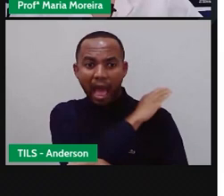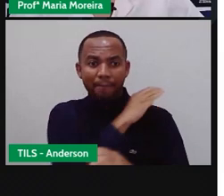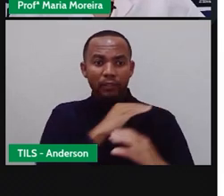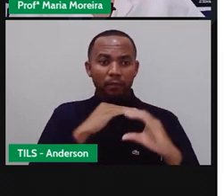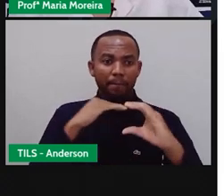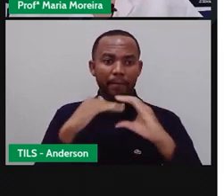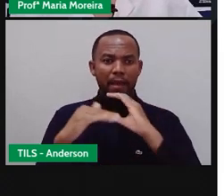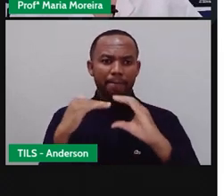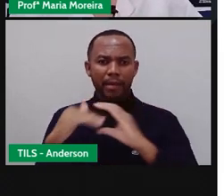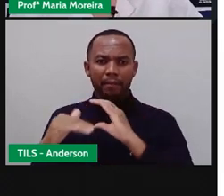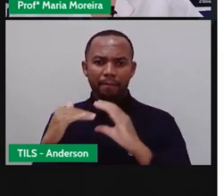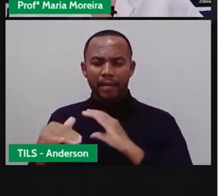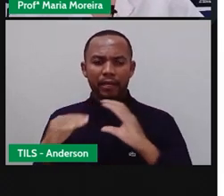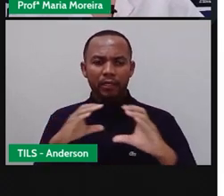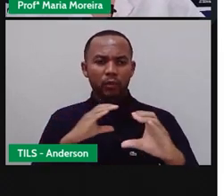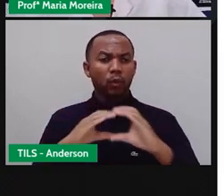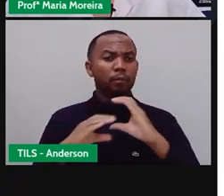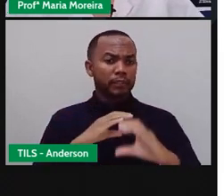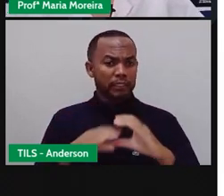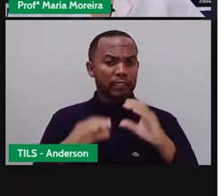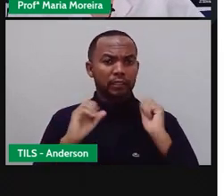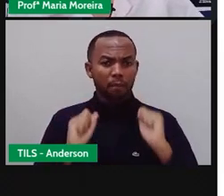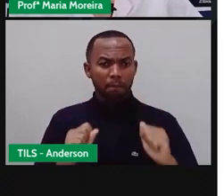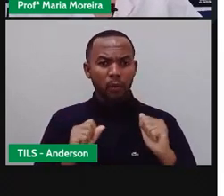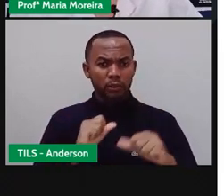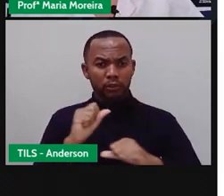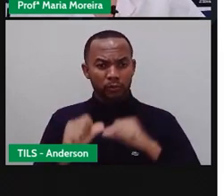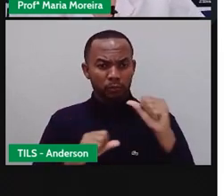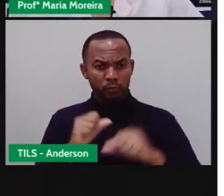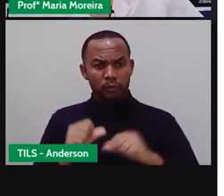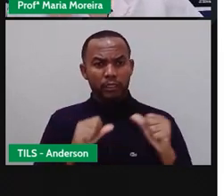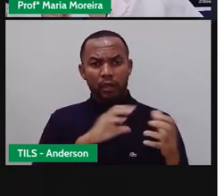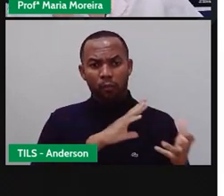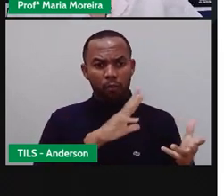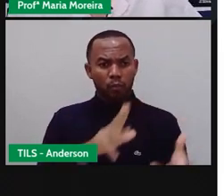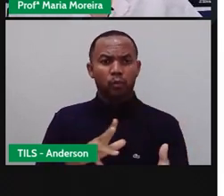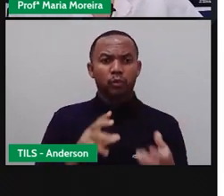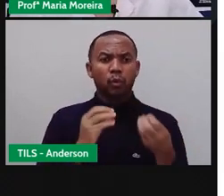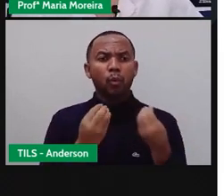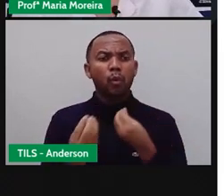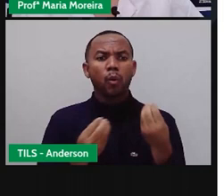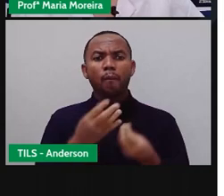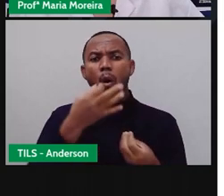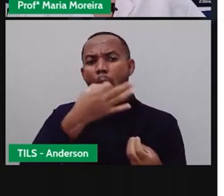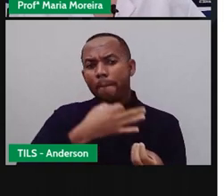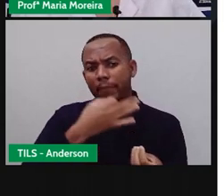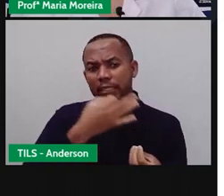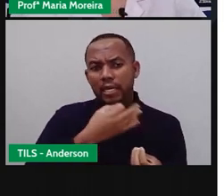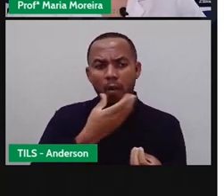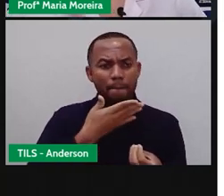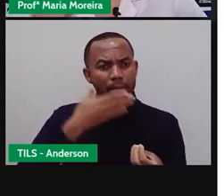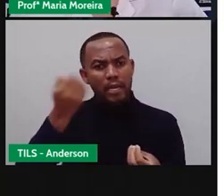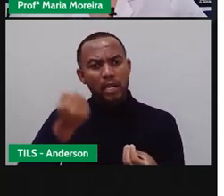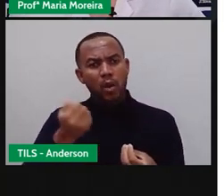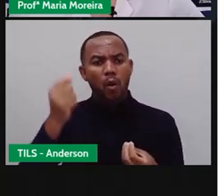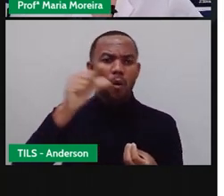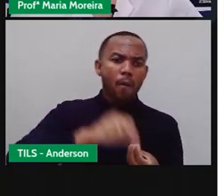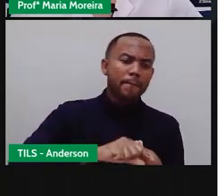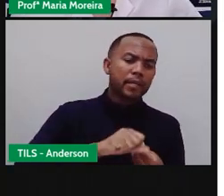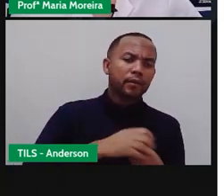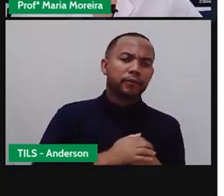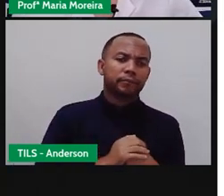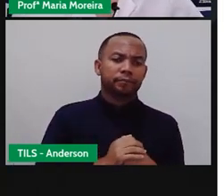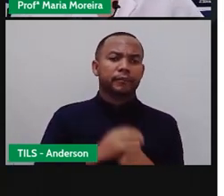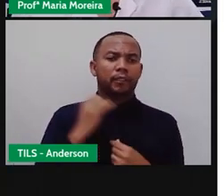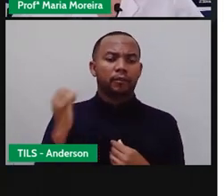de comunicação a mudar o mundo só depende de nós para saber se o mudaremos para melhor ou não que foi o que é